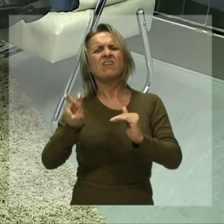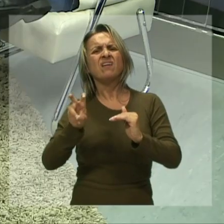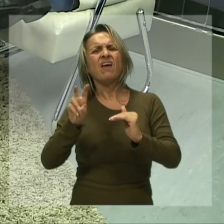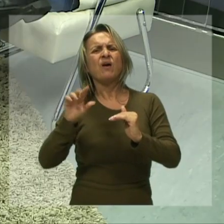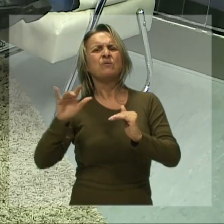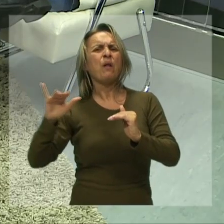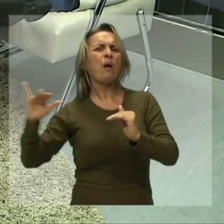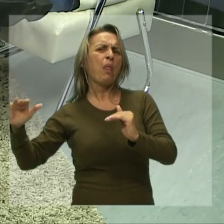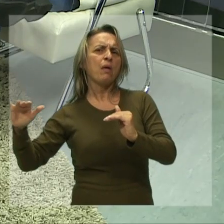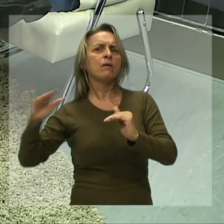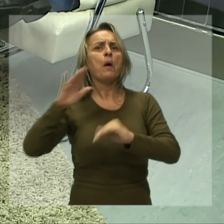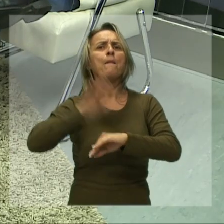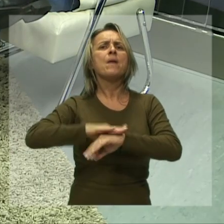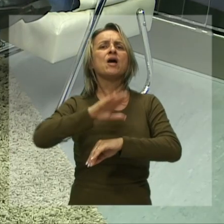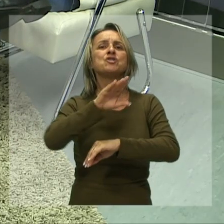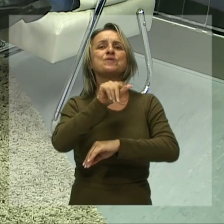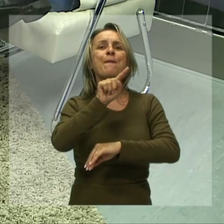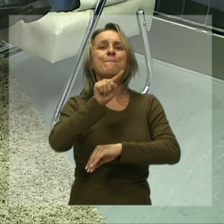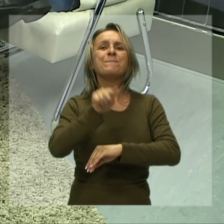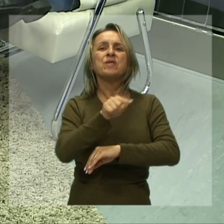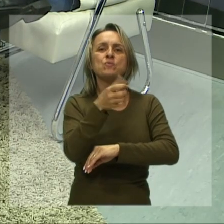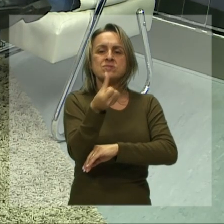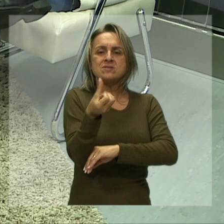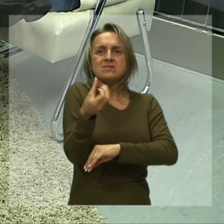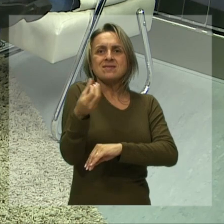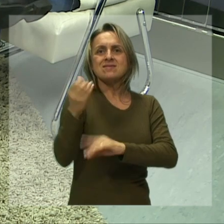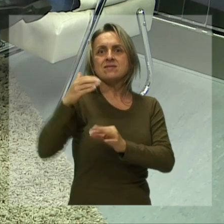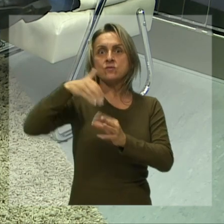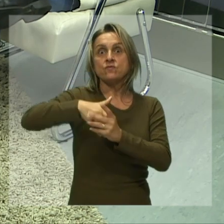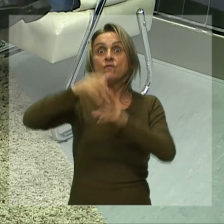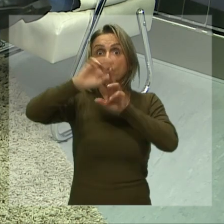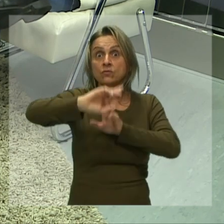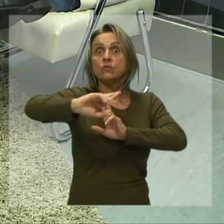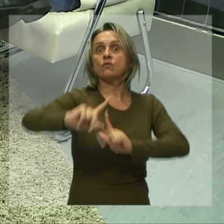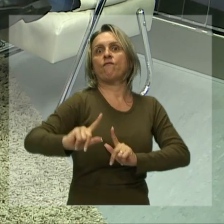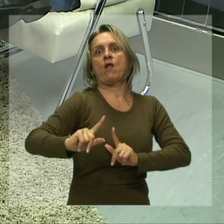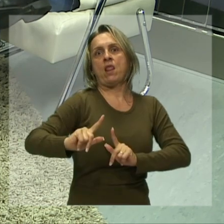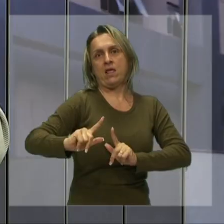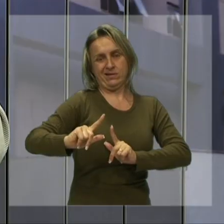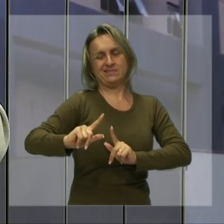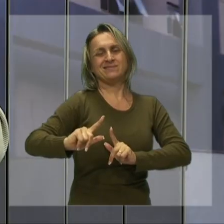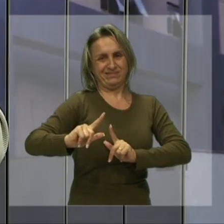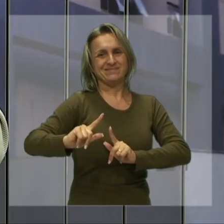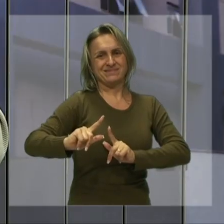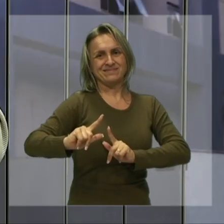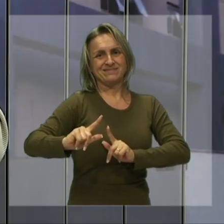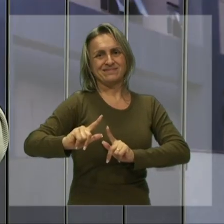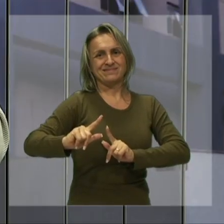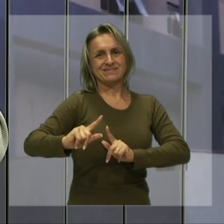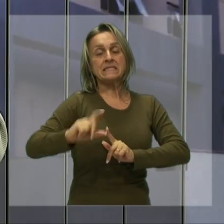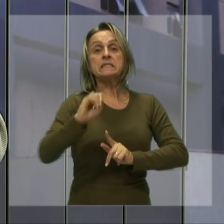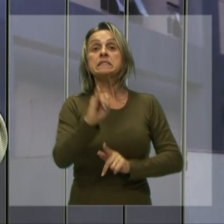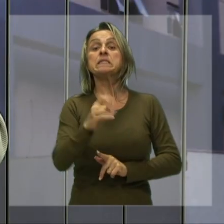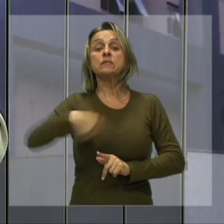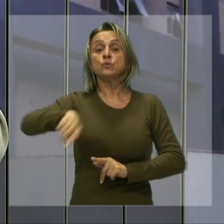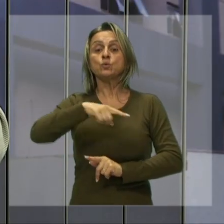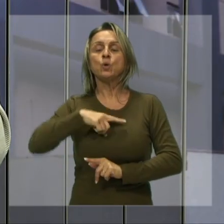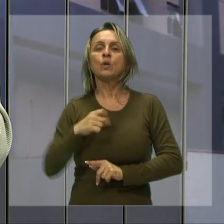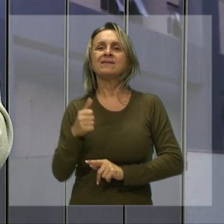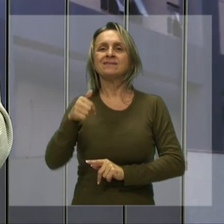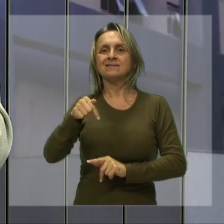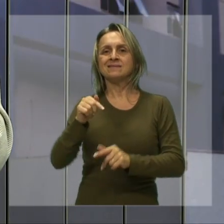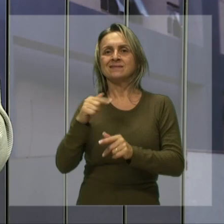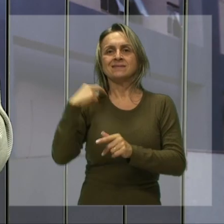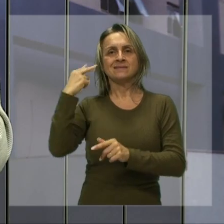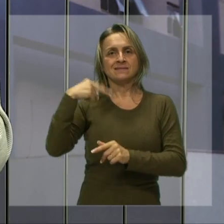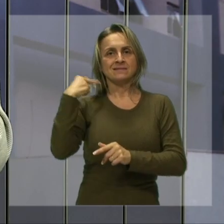Deu mais de 1.600 votos de diferença nossa para o segundo colocado. Nós somos em 17 vereadores. Tem